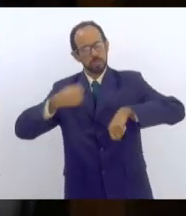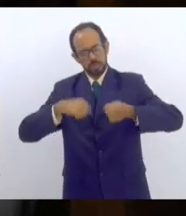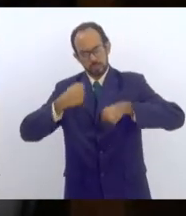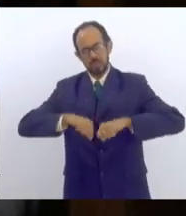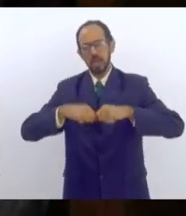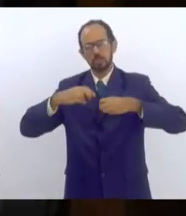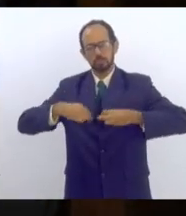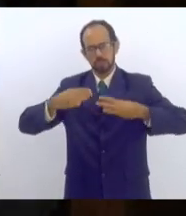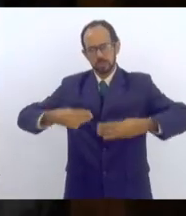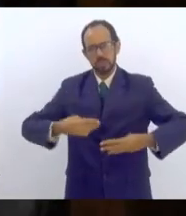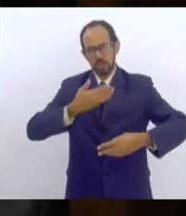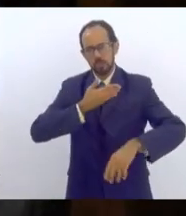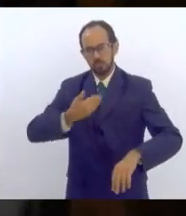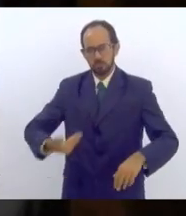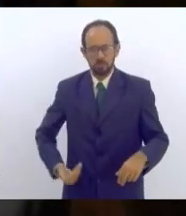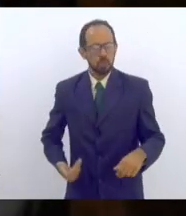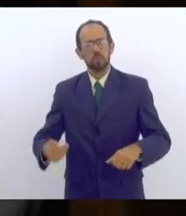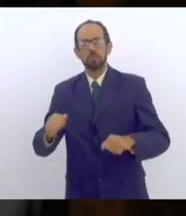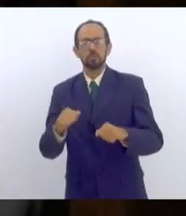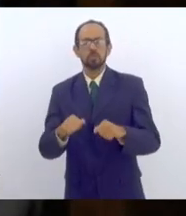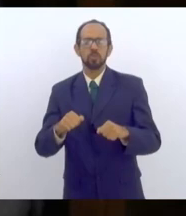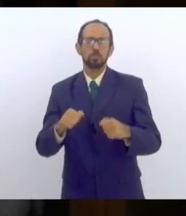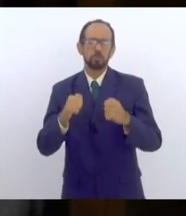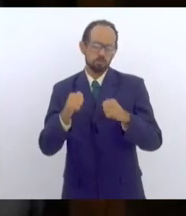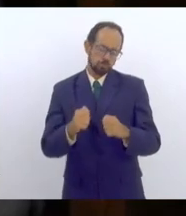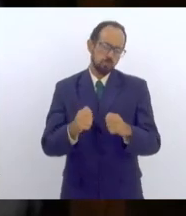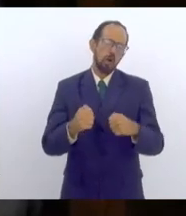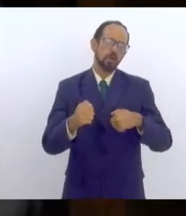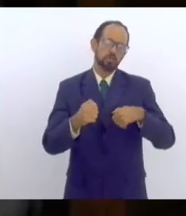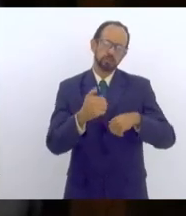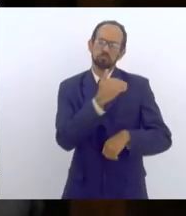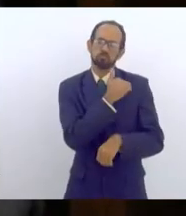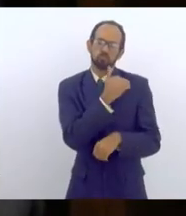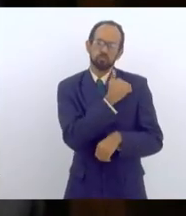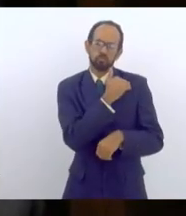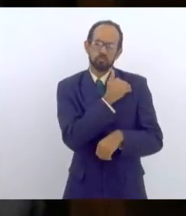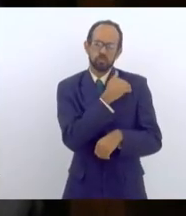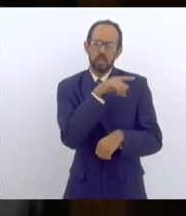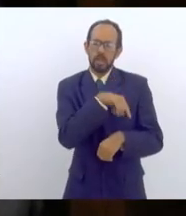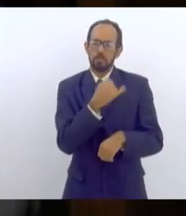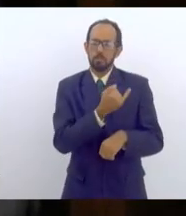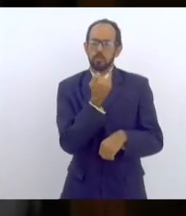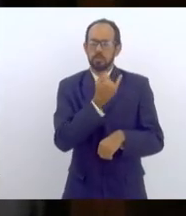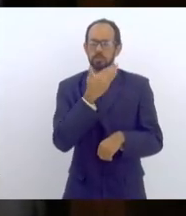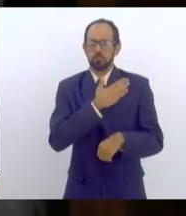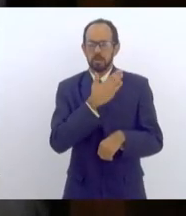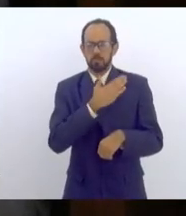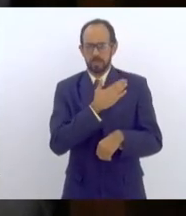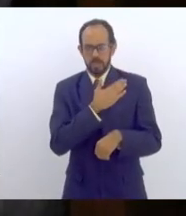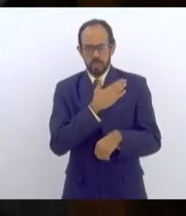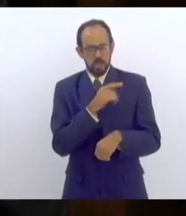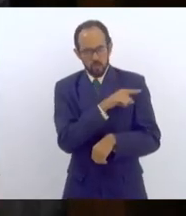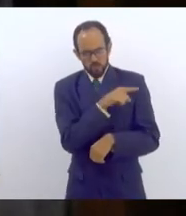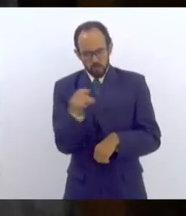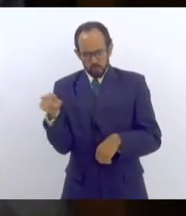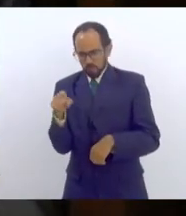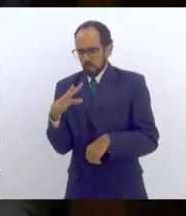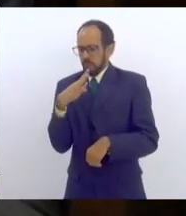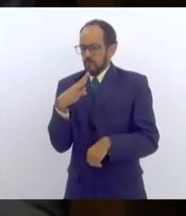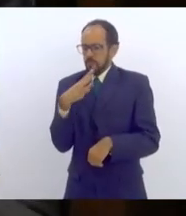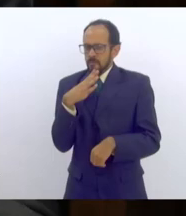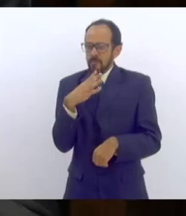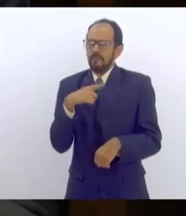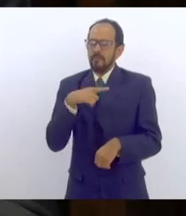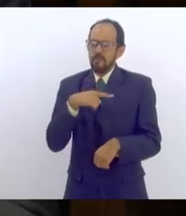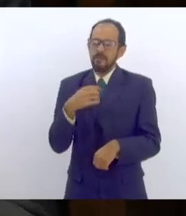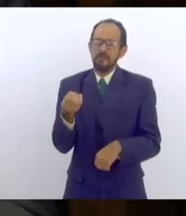perfil do diálogo, que é muito caro para mim. Eu acho que os senhores que já me conhecem, tem os novos deputados